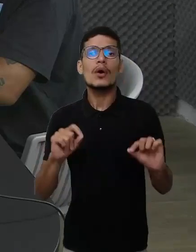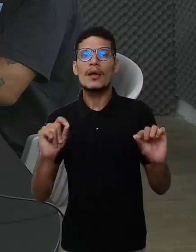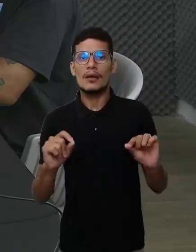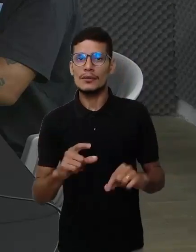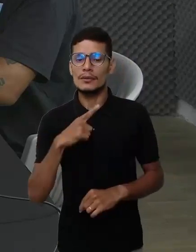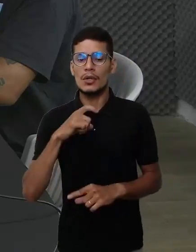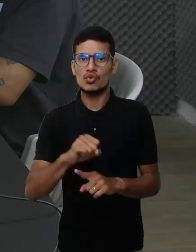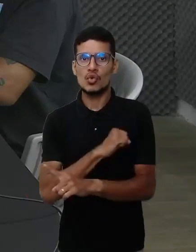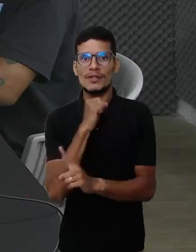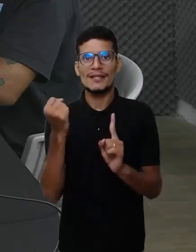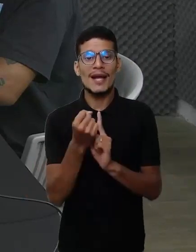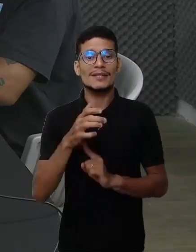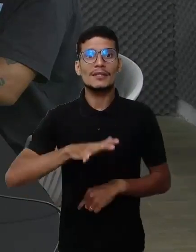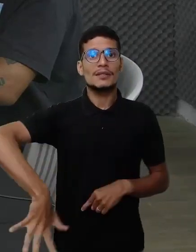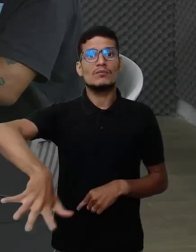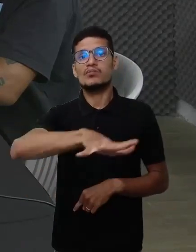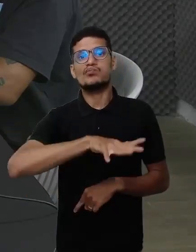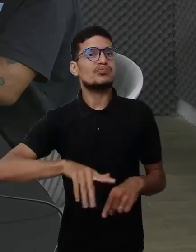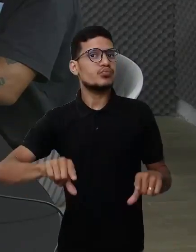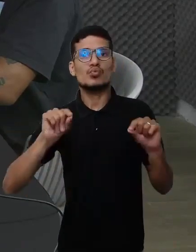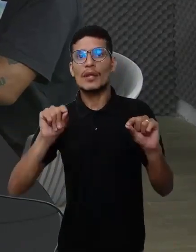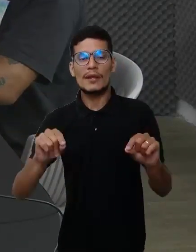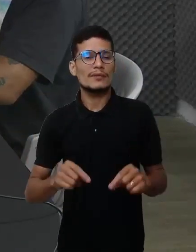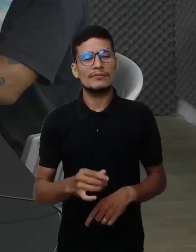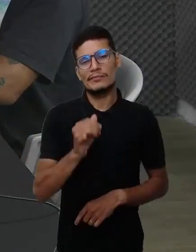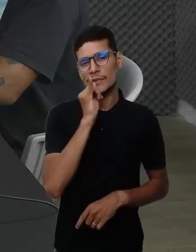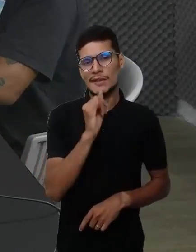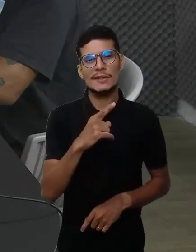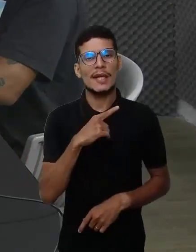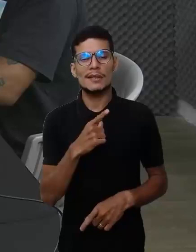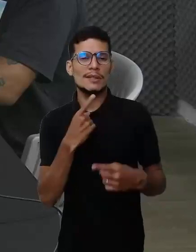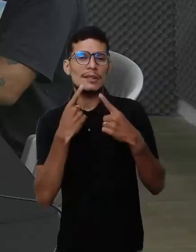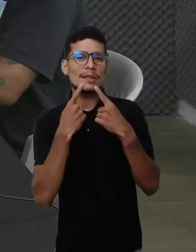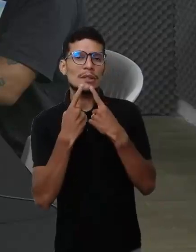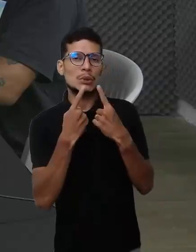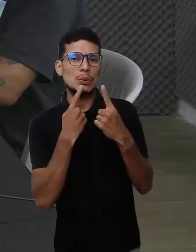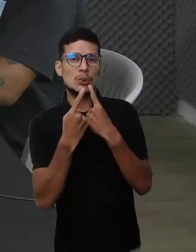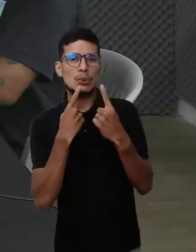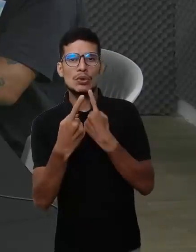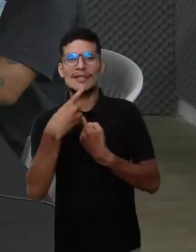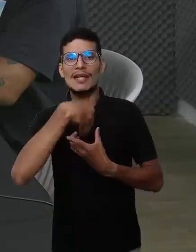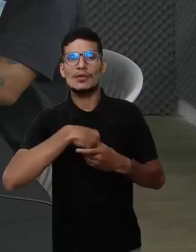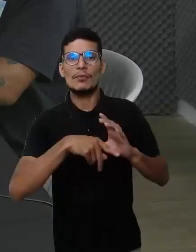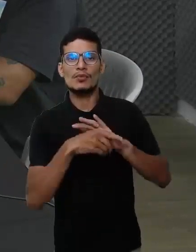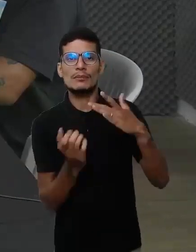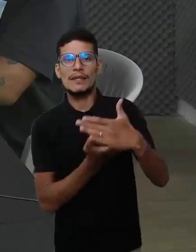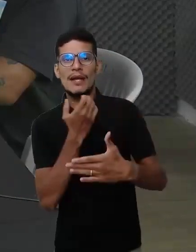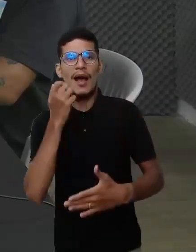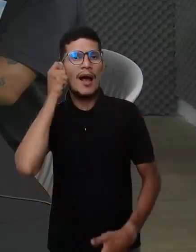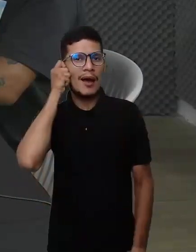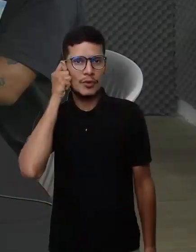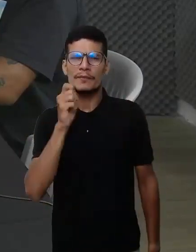uma sociedade inteira à mercê de discursos unilaterais que vinham de empresas de radiodifusão. Então, até a década